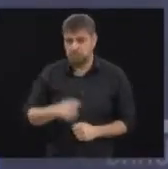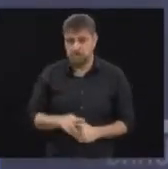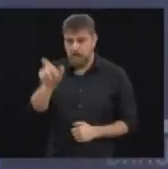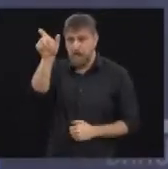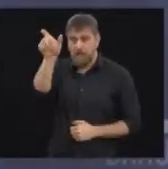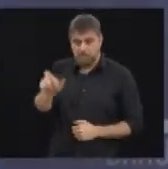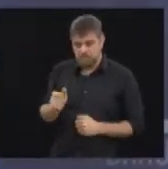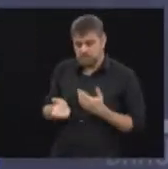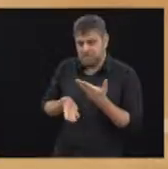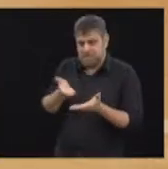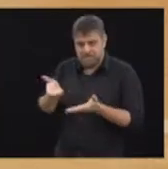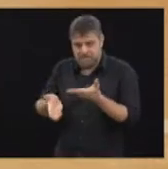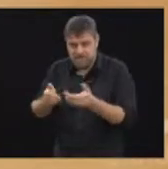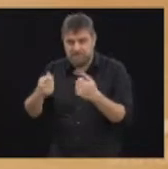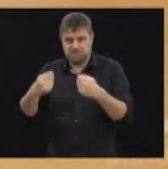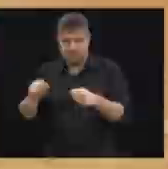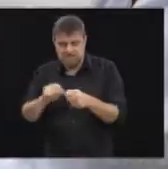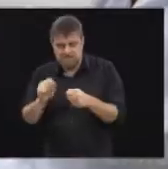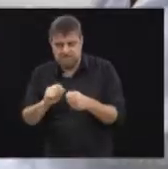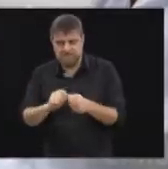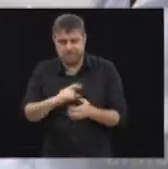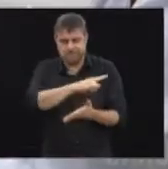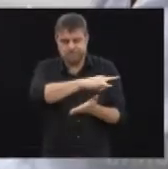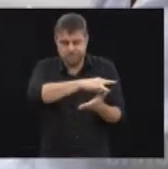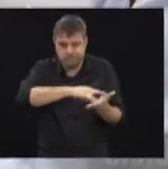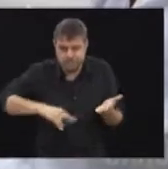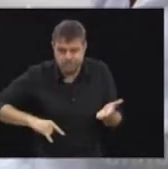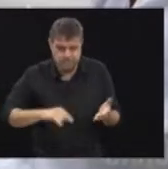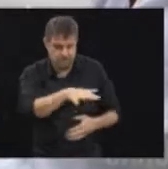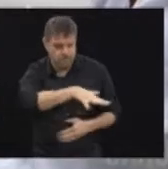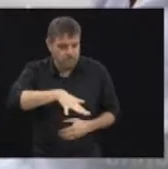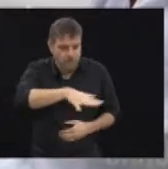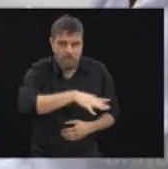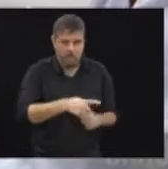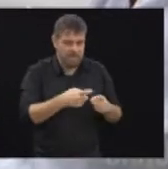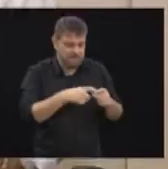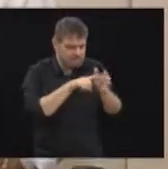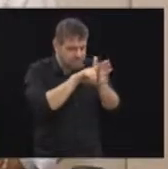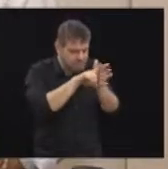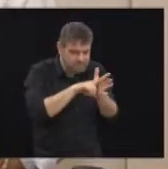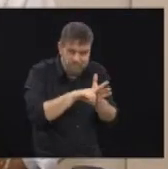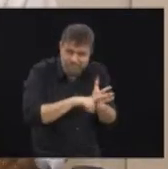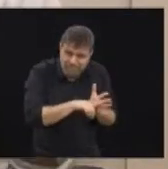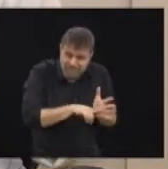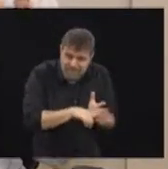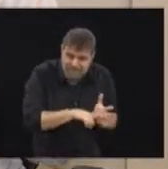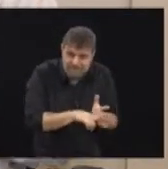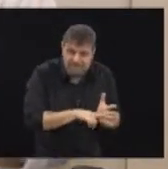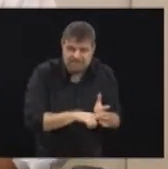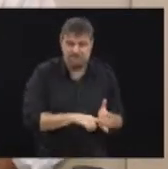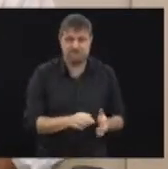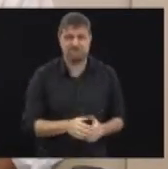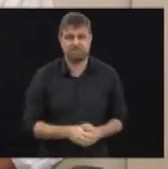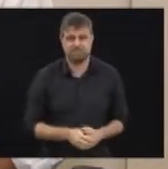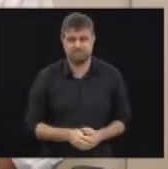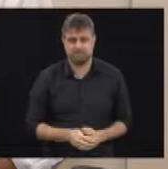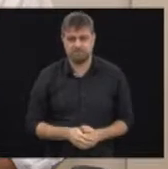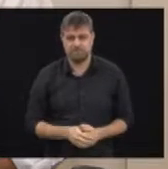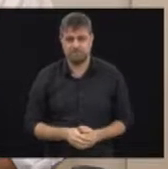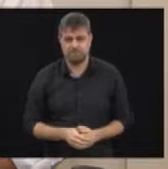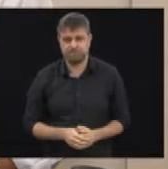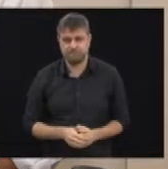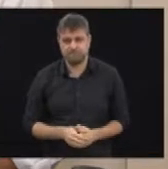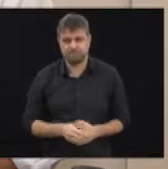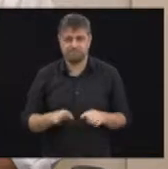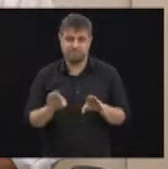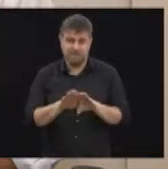você conseguir tratar um paciente desse, você tem que entrar com um pedido de uma linha de pesquisa, por exemplo, para tentar tratá-los.